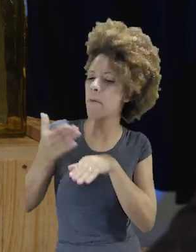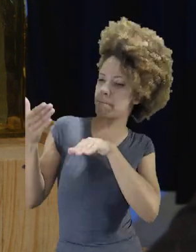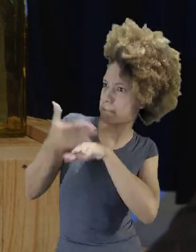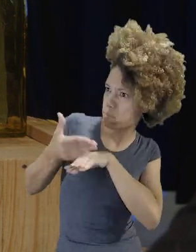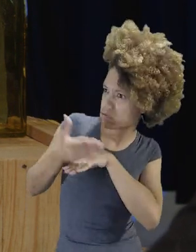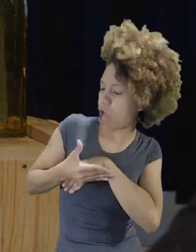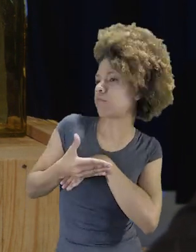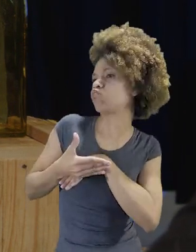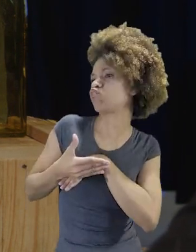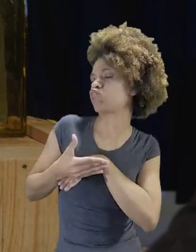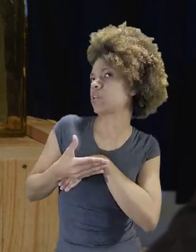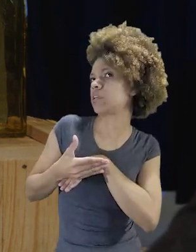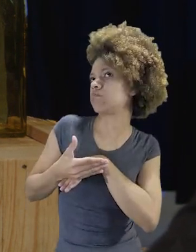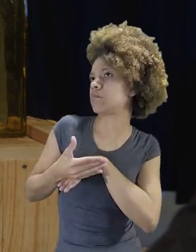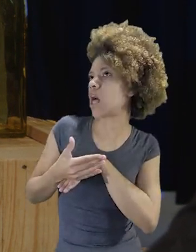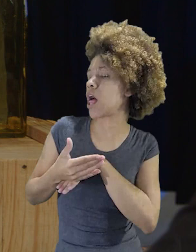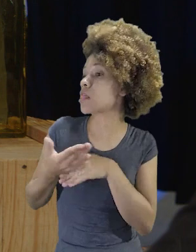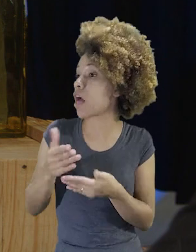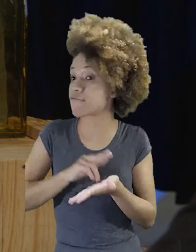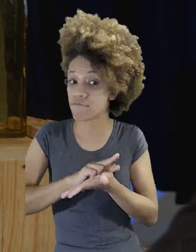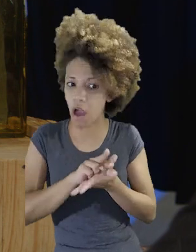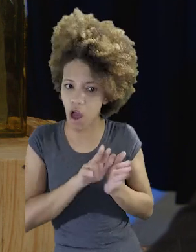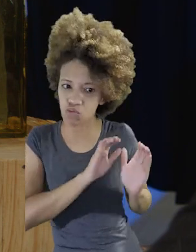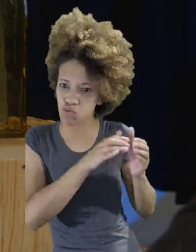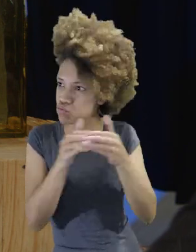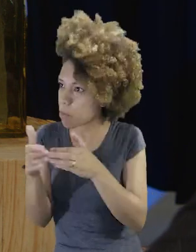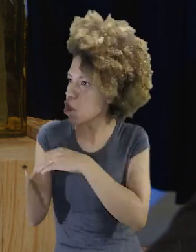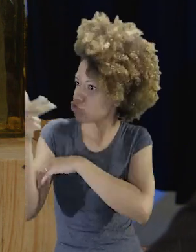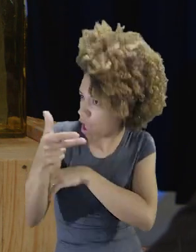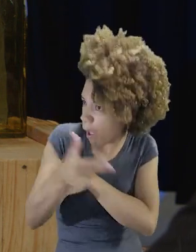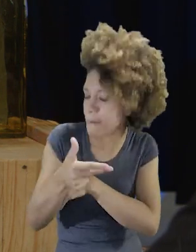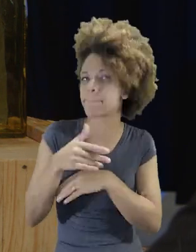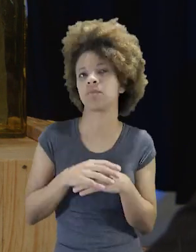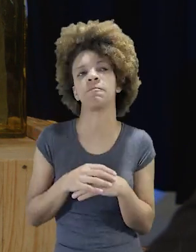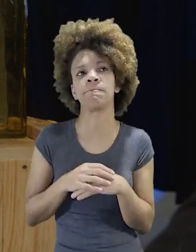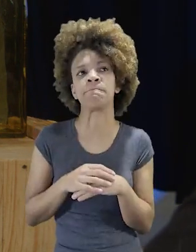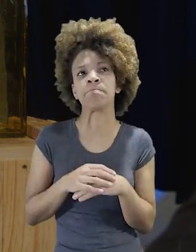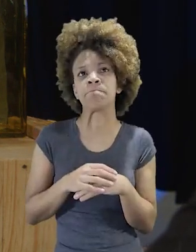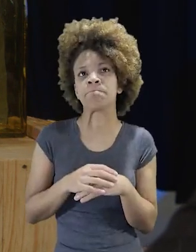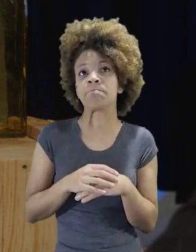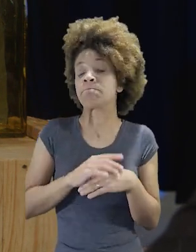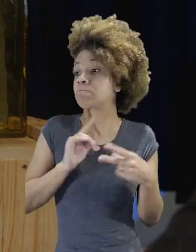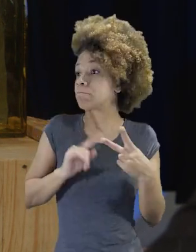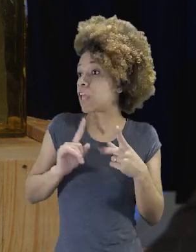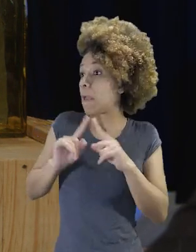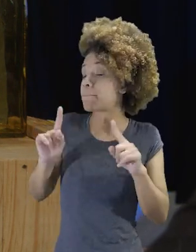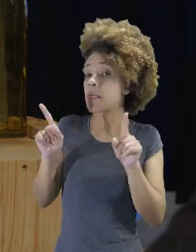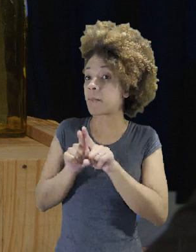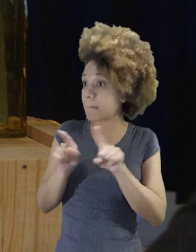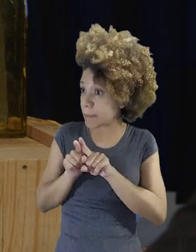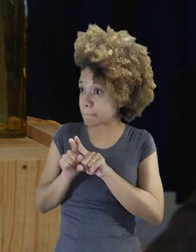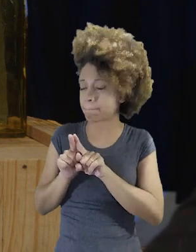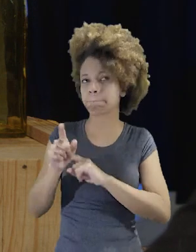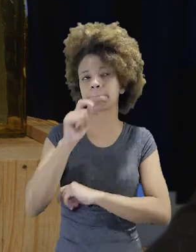grupos de rap tá ligado ele trouxe essa questão mas ele também falava de amor ele também